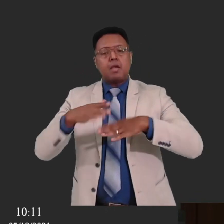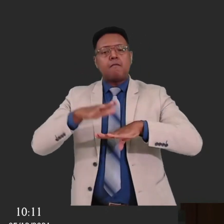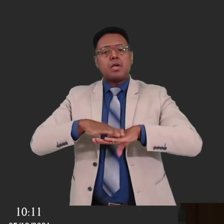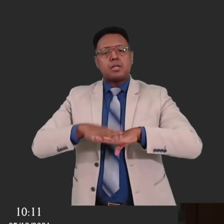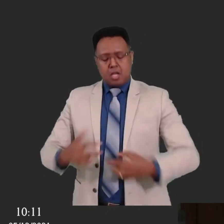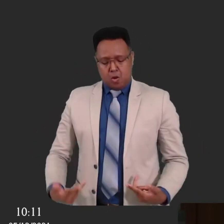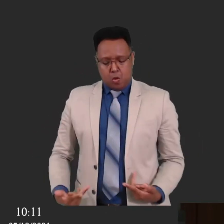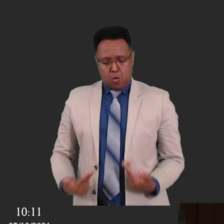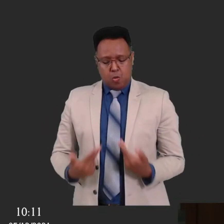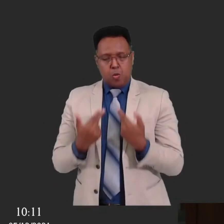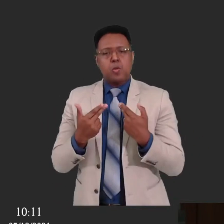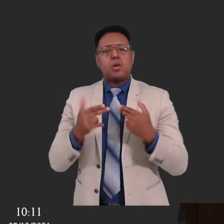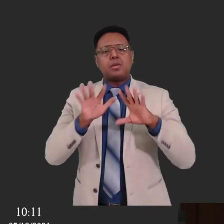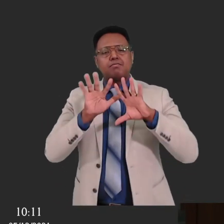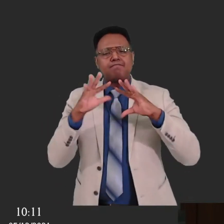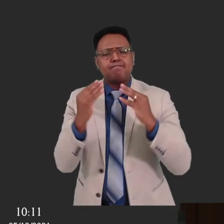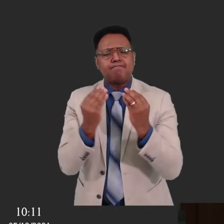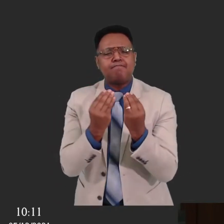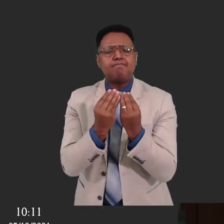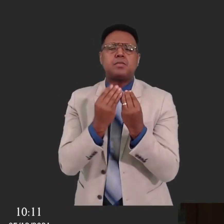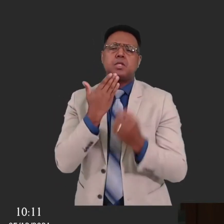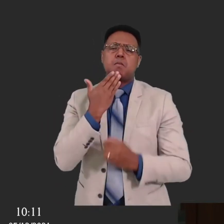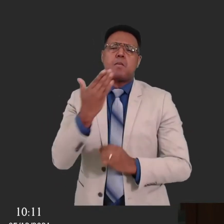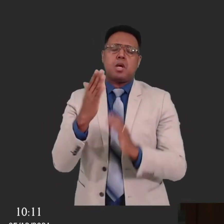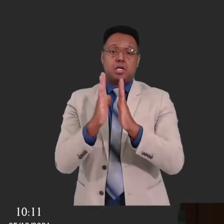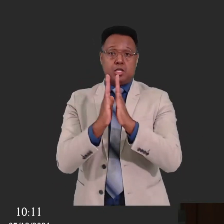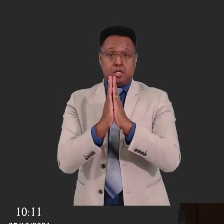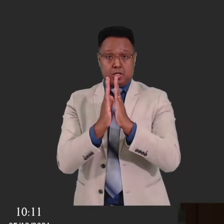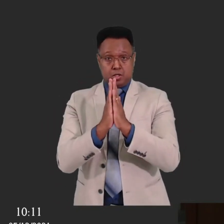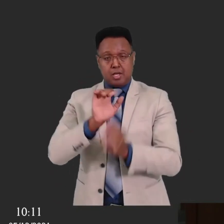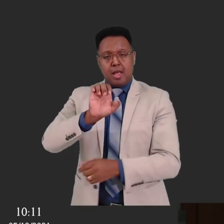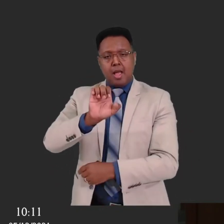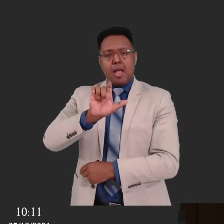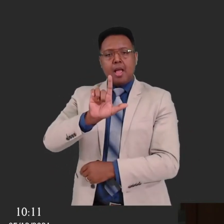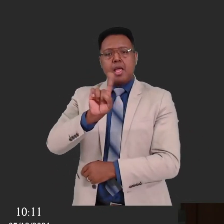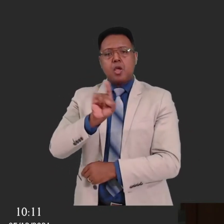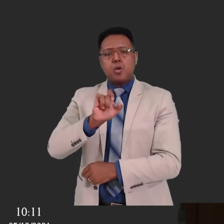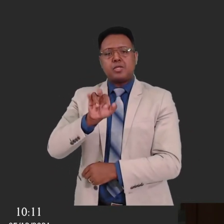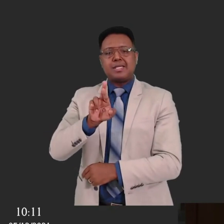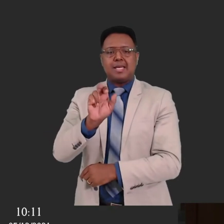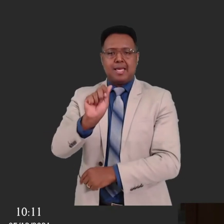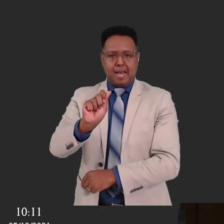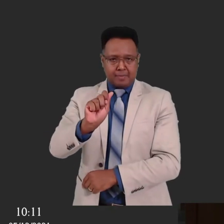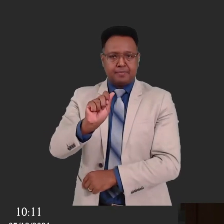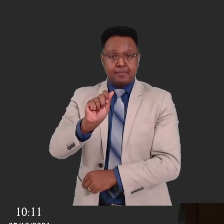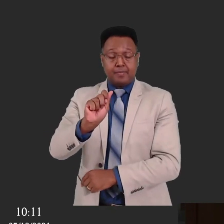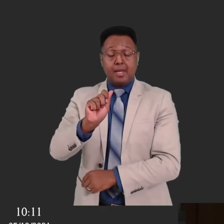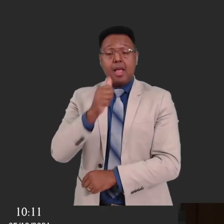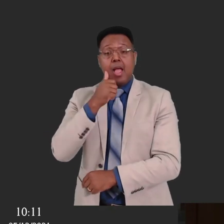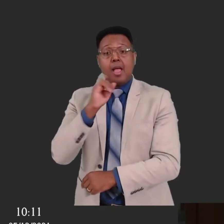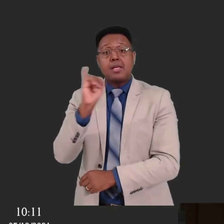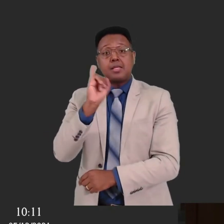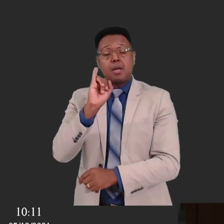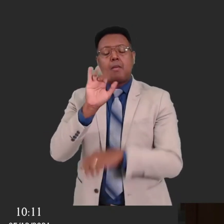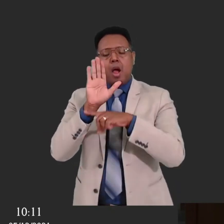cirurgia. A família pede nossas orações. A irmã Elzira Carneiro, da Obra da Piedade, que mora em Senhor do